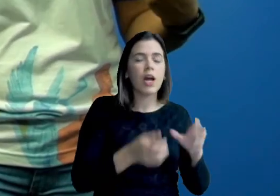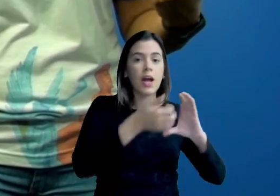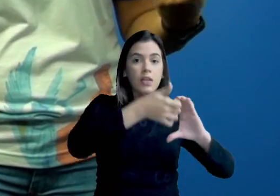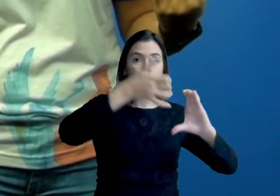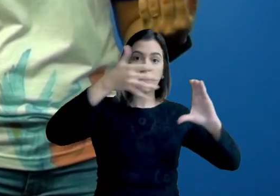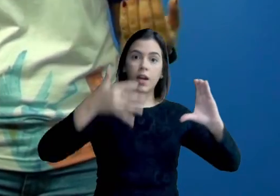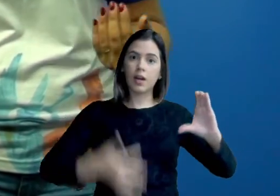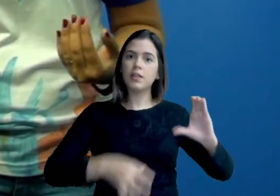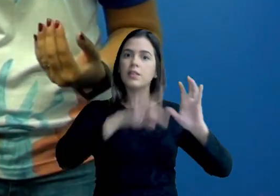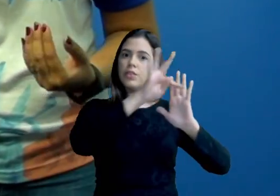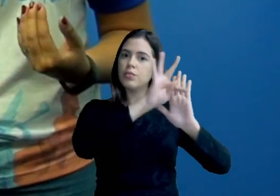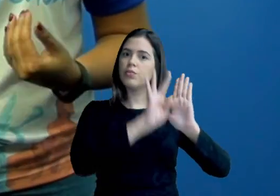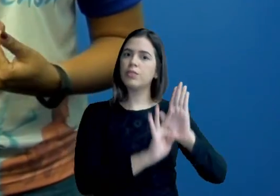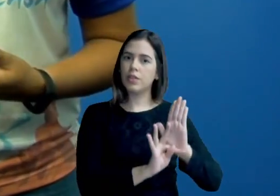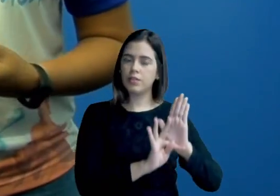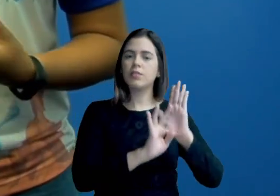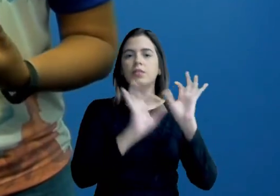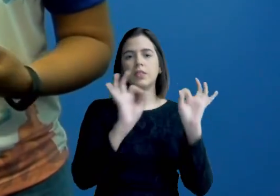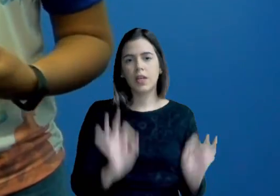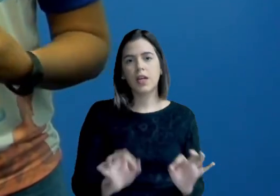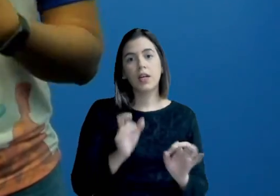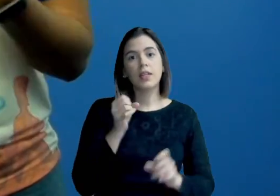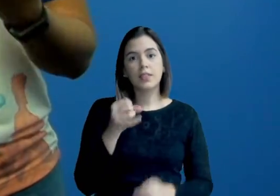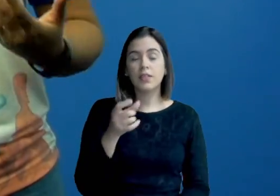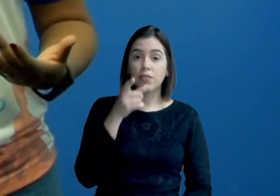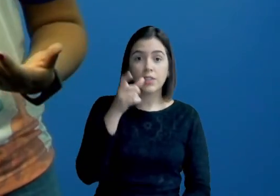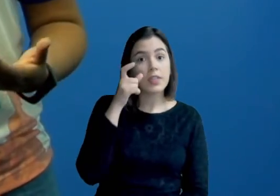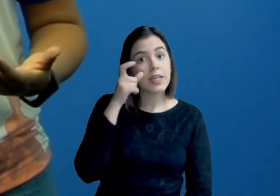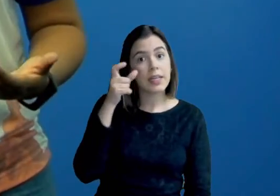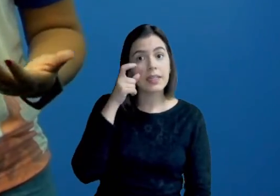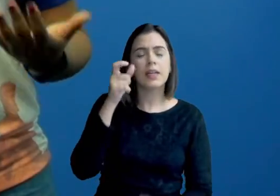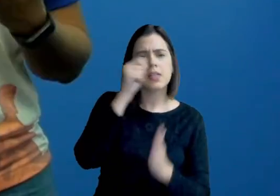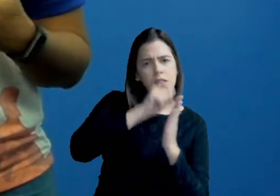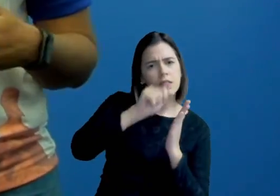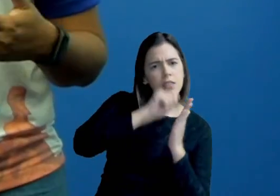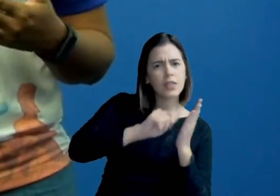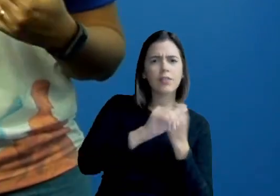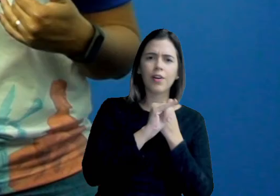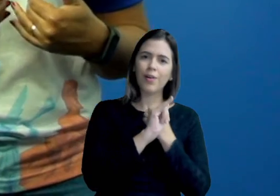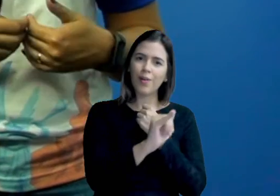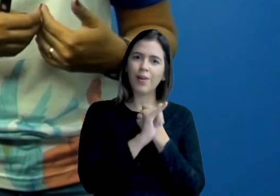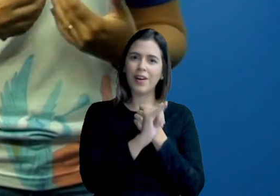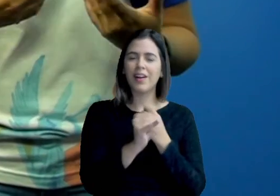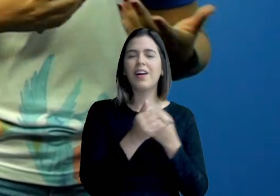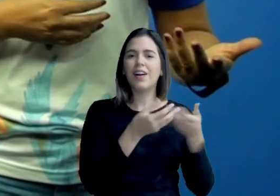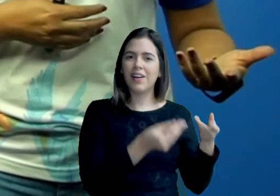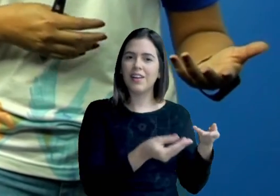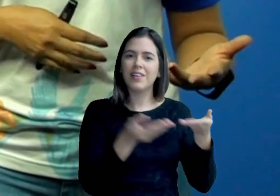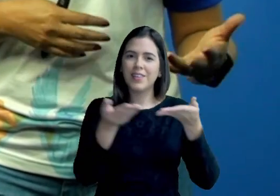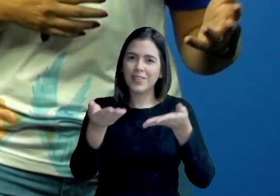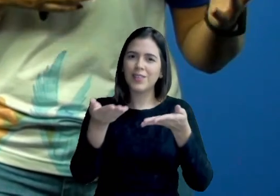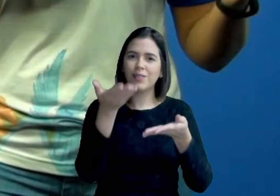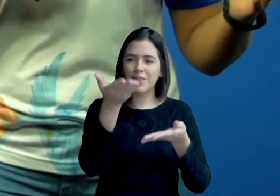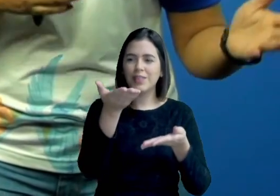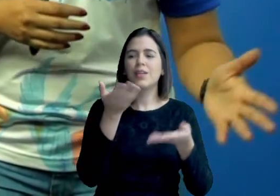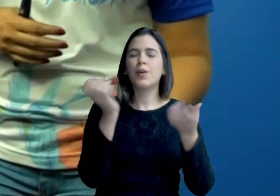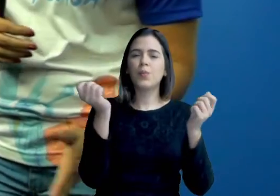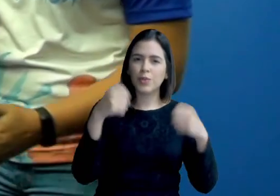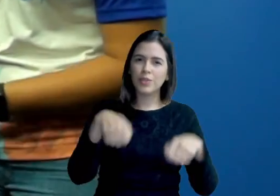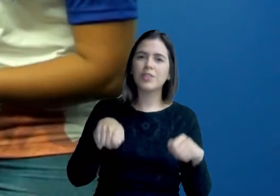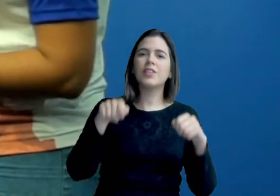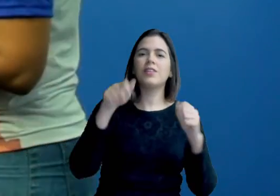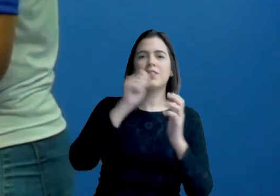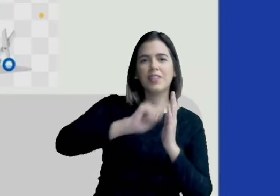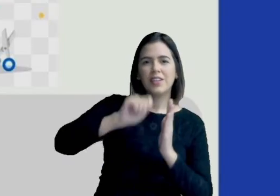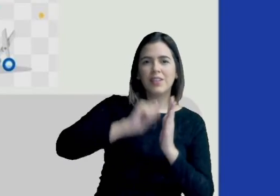as características desse texto. E aí, se você também tem interesse de escrever uma crônica, eu trouxe para você